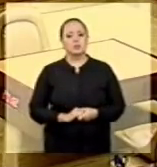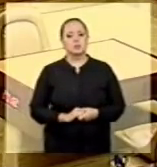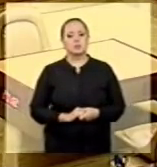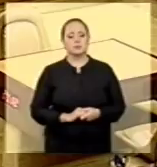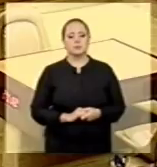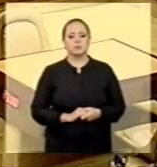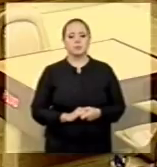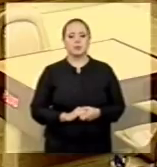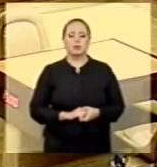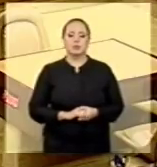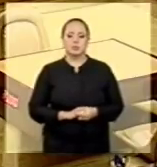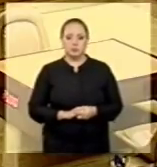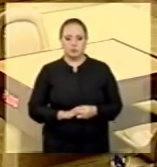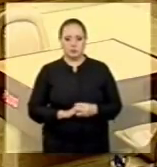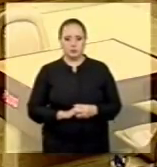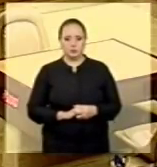De tal sorte que,